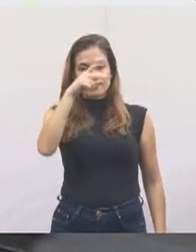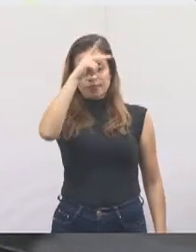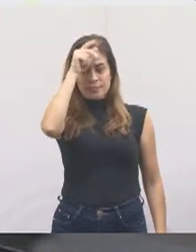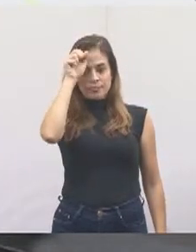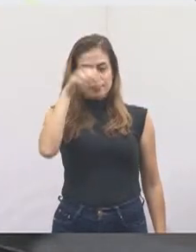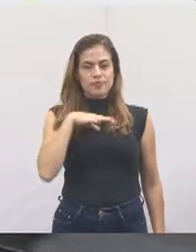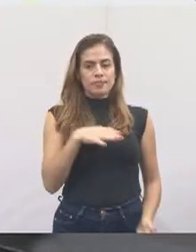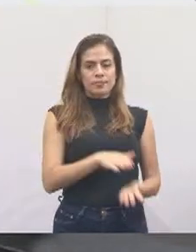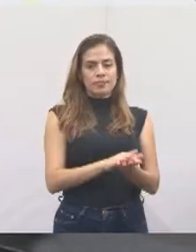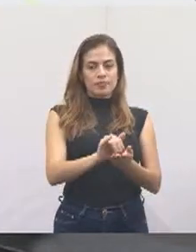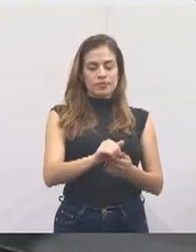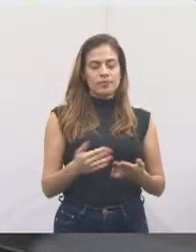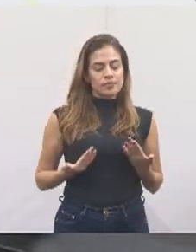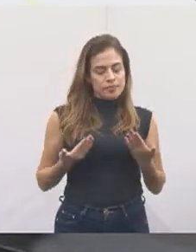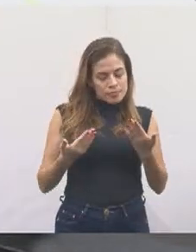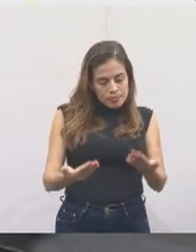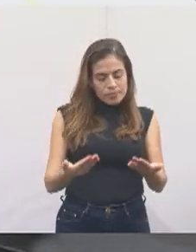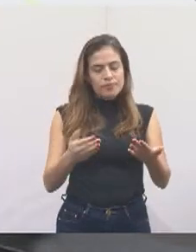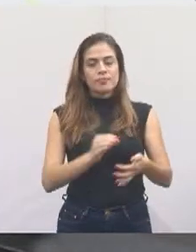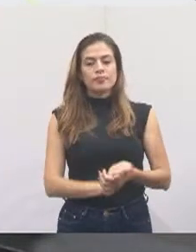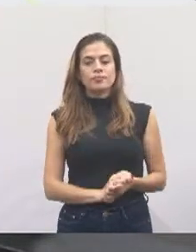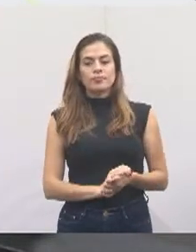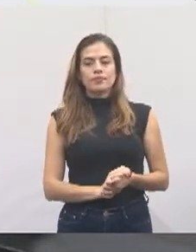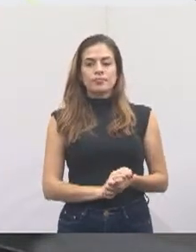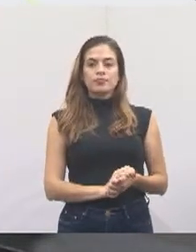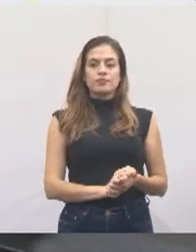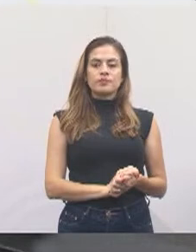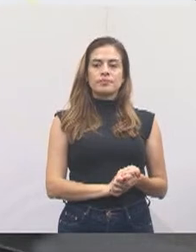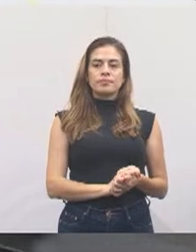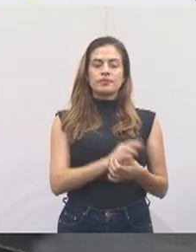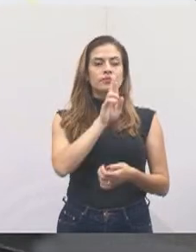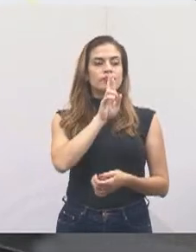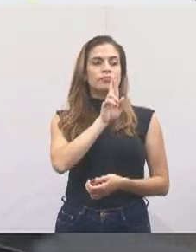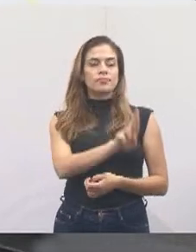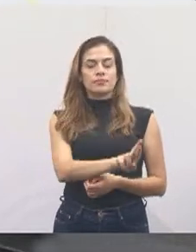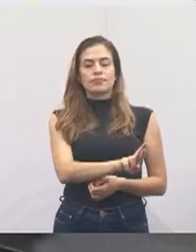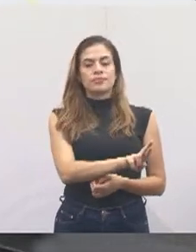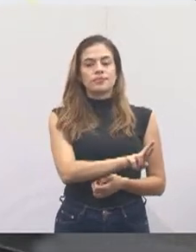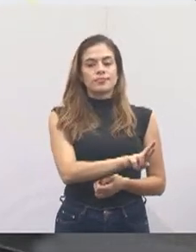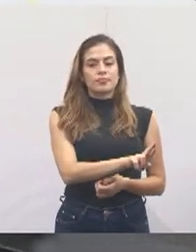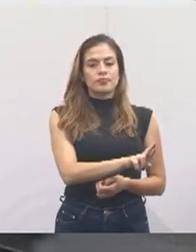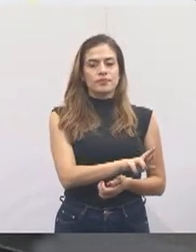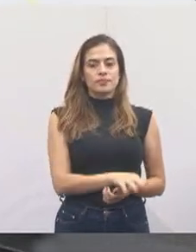Prado venho por meio dessa cordialmente encaminhar a